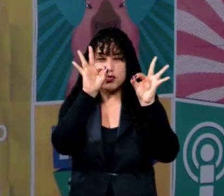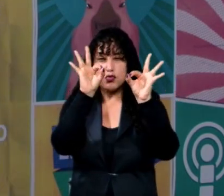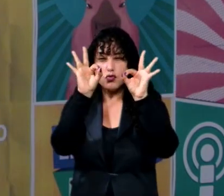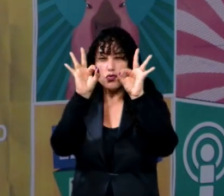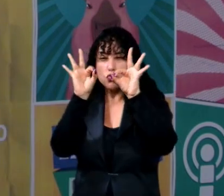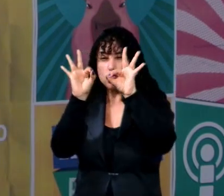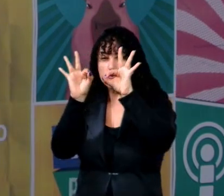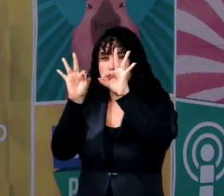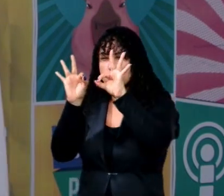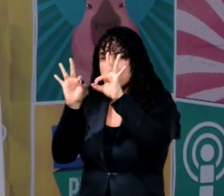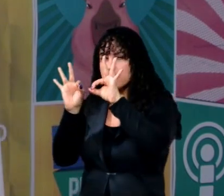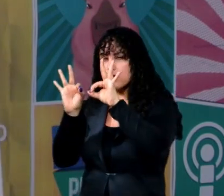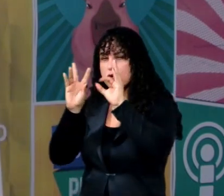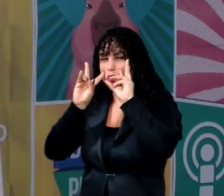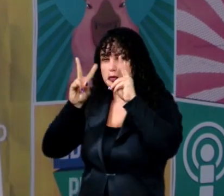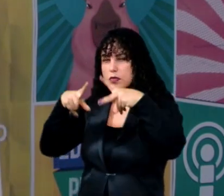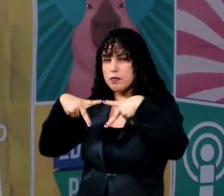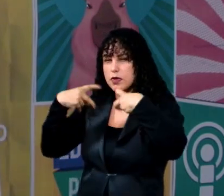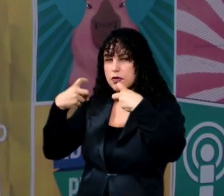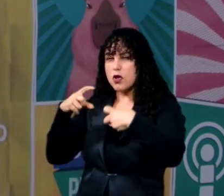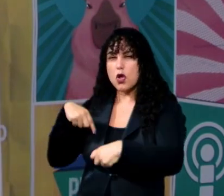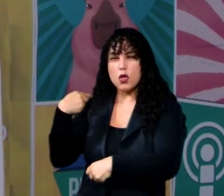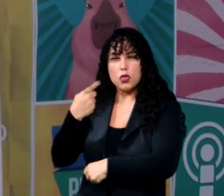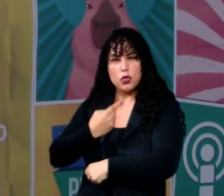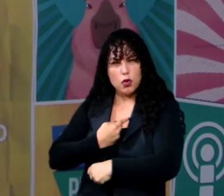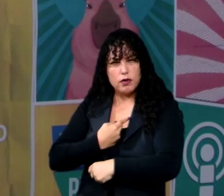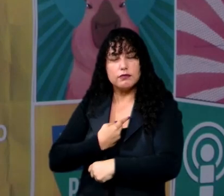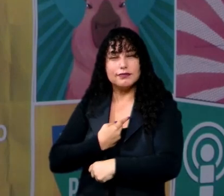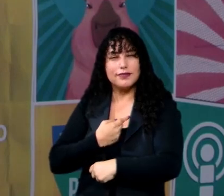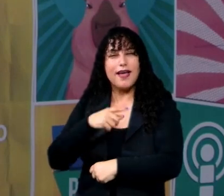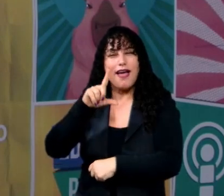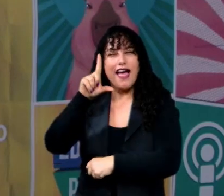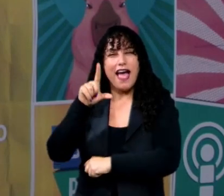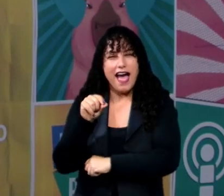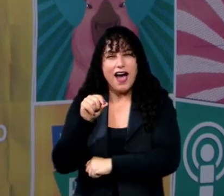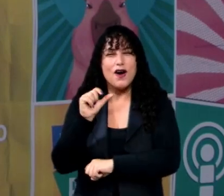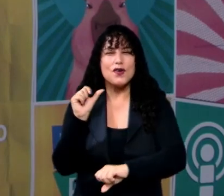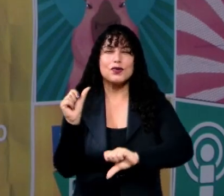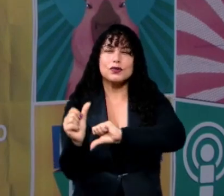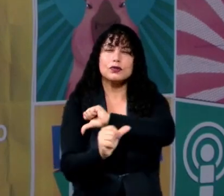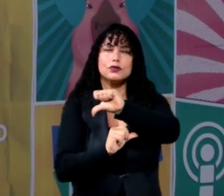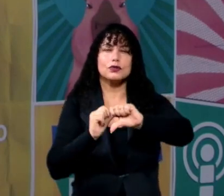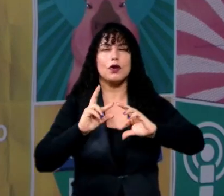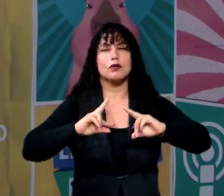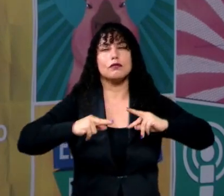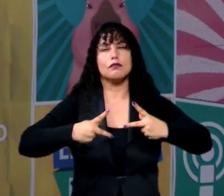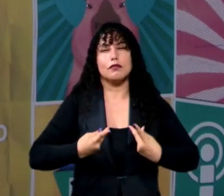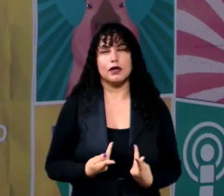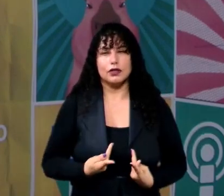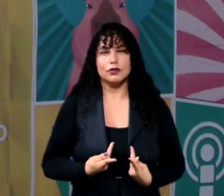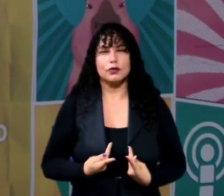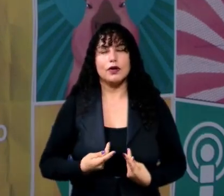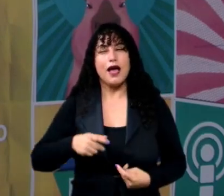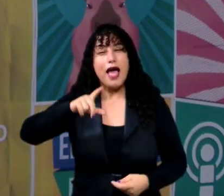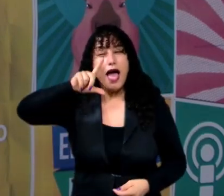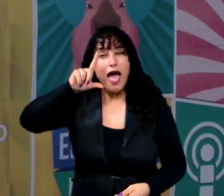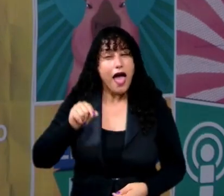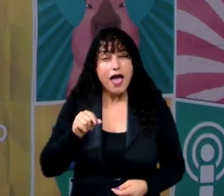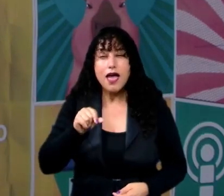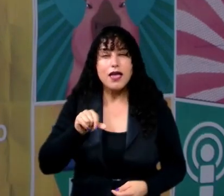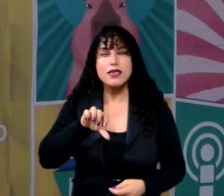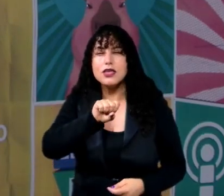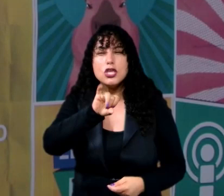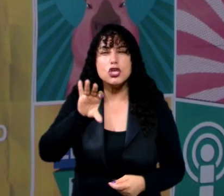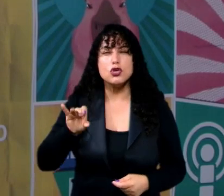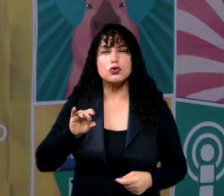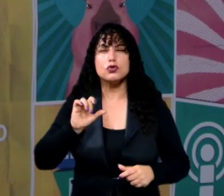Nós observamos a nós mesmos. E aí, isso é que nos torna humanos. Isso, só isso nos